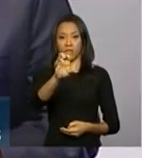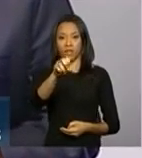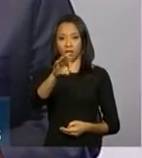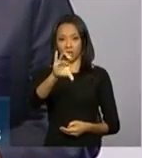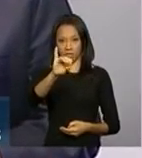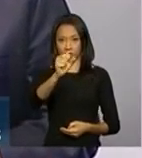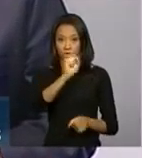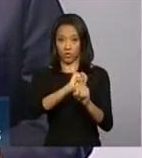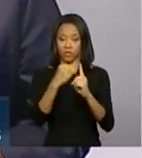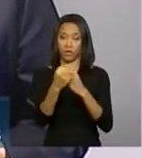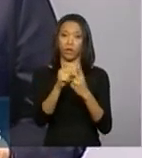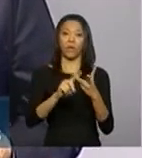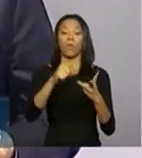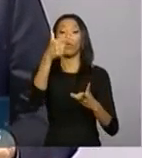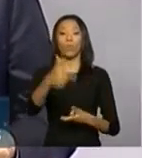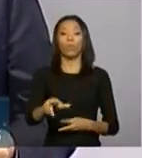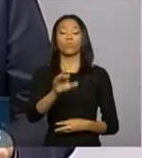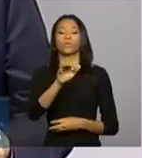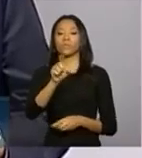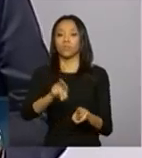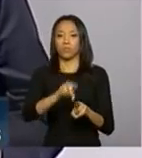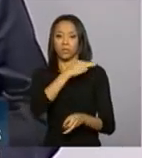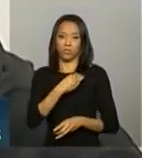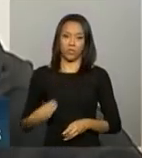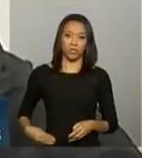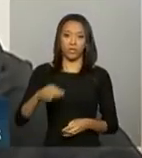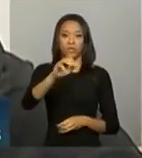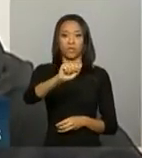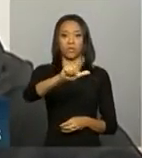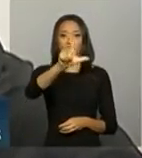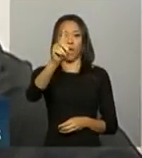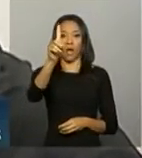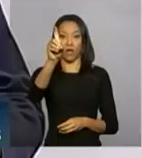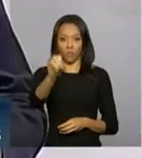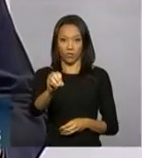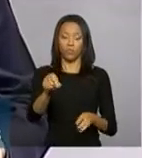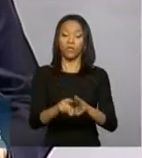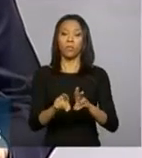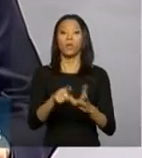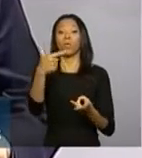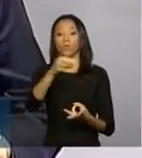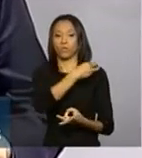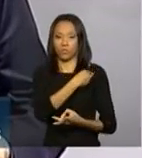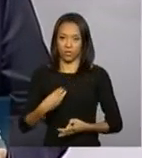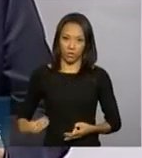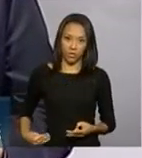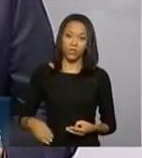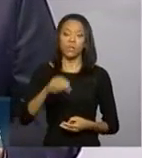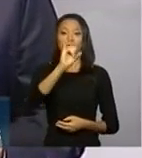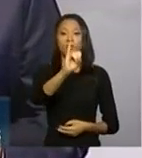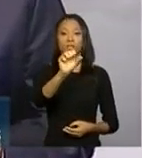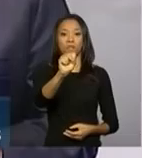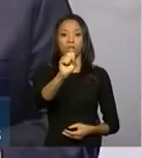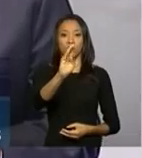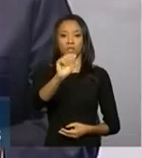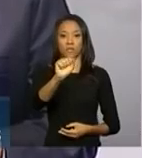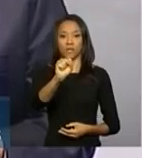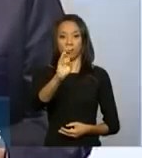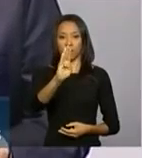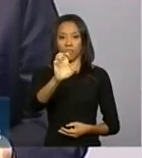Rebelo da Ciência e Tecnologia, Isabela Teixeira do Meio Ambiente,